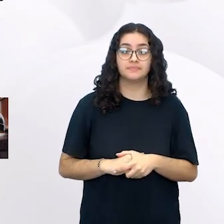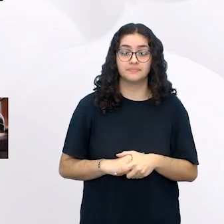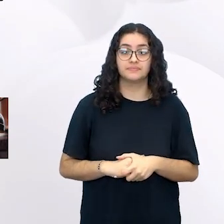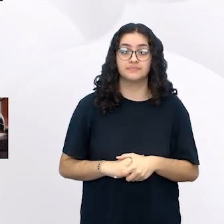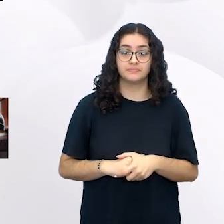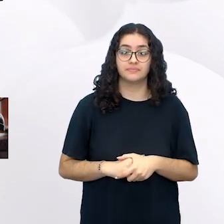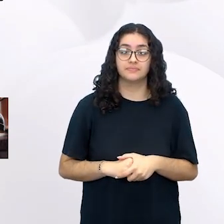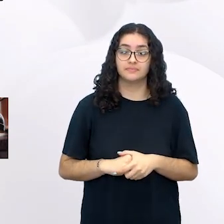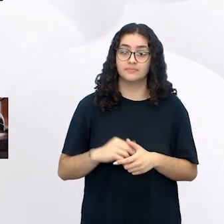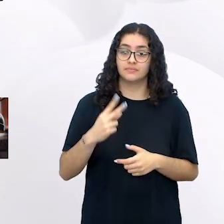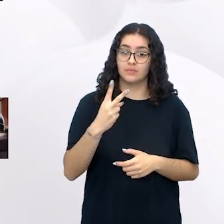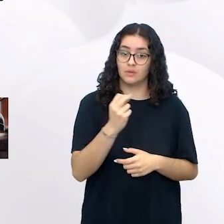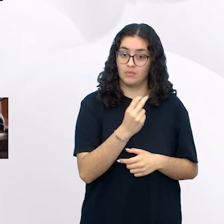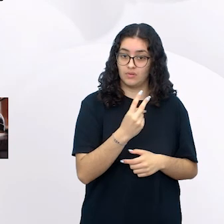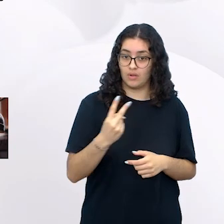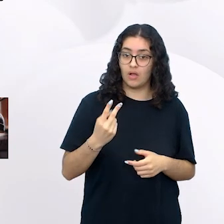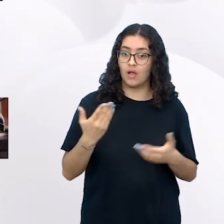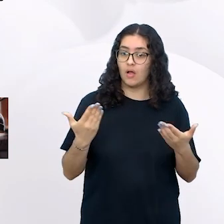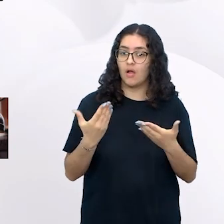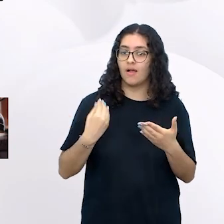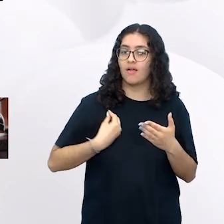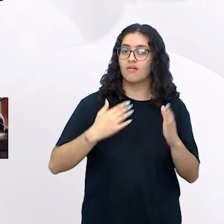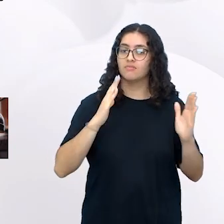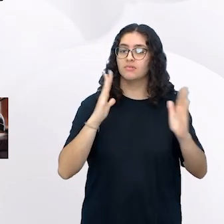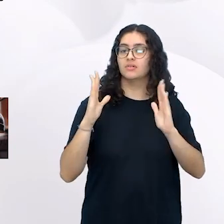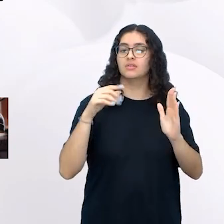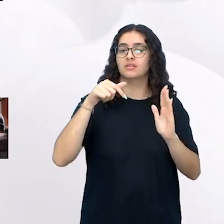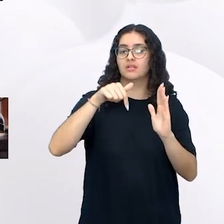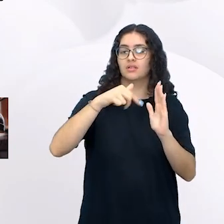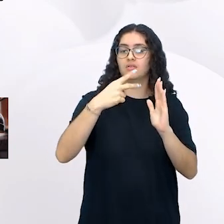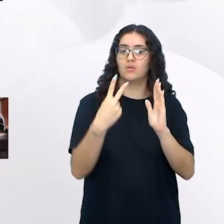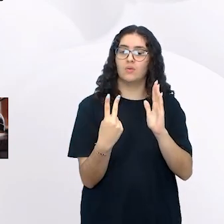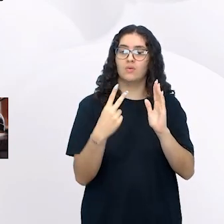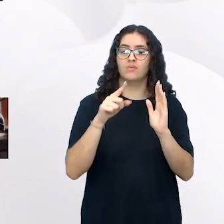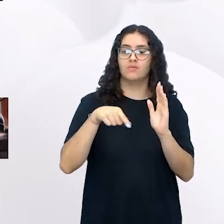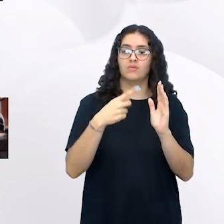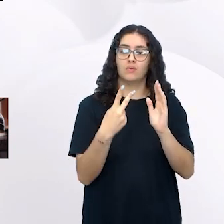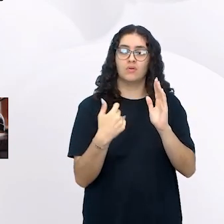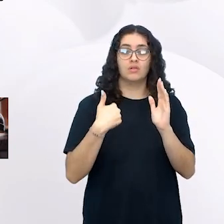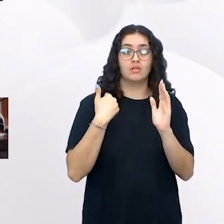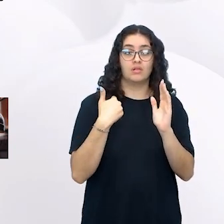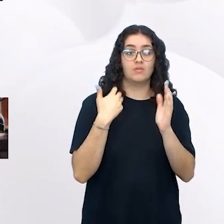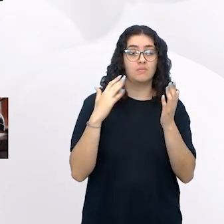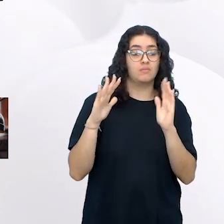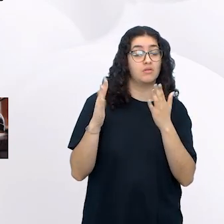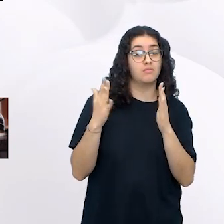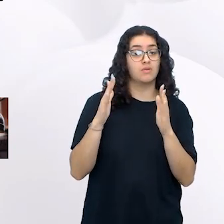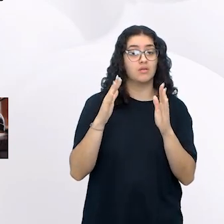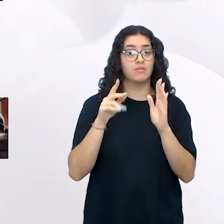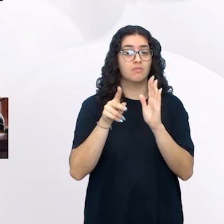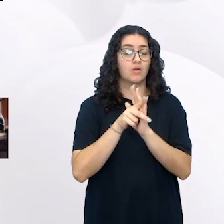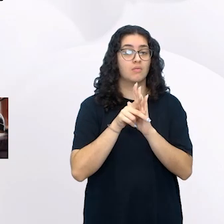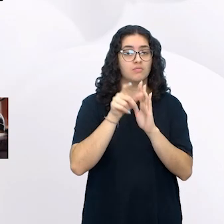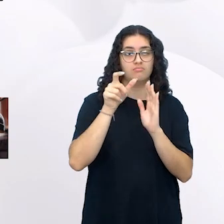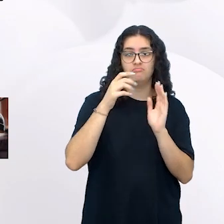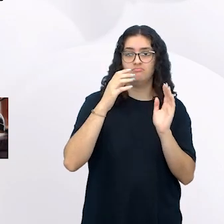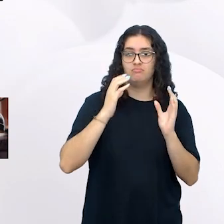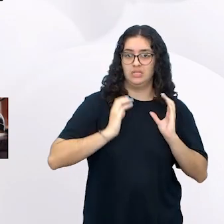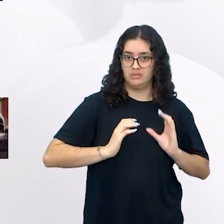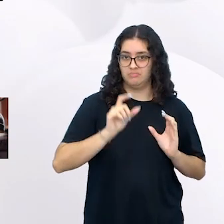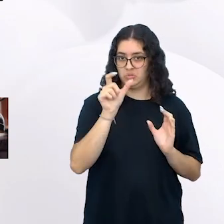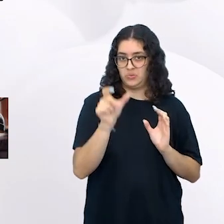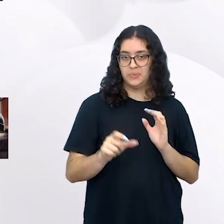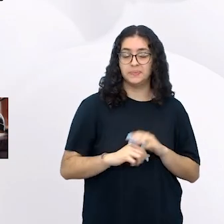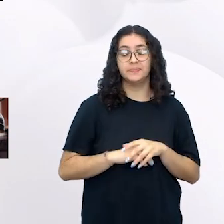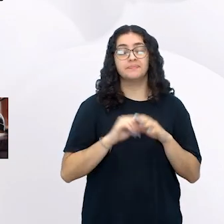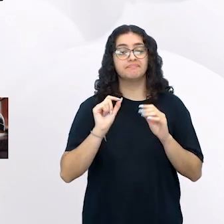em 2022 com uma expectativa de vida de 72,2 anos de idade para o cidadão médio. Então o que